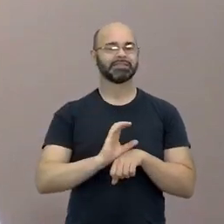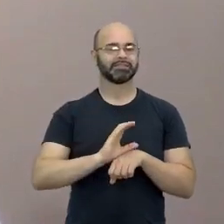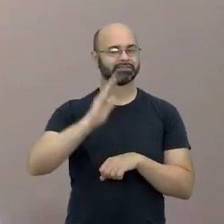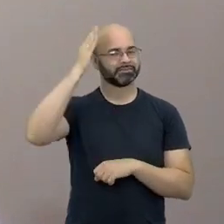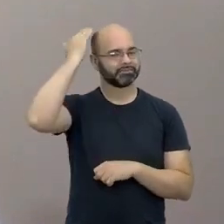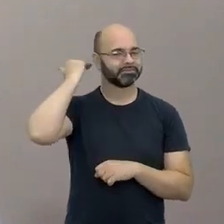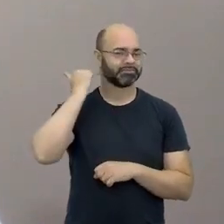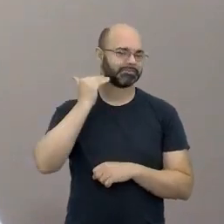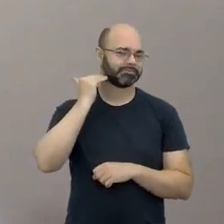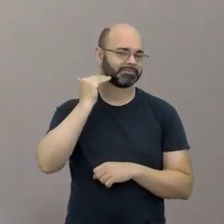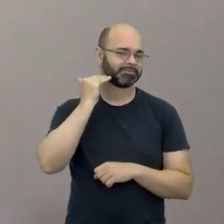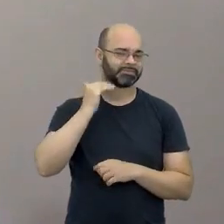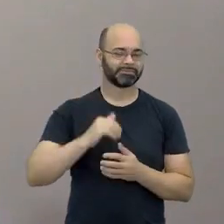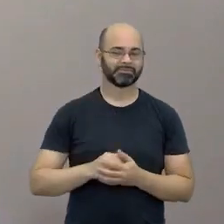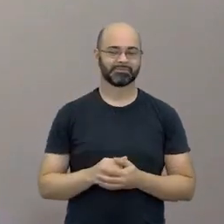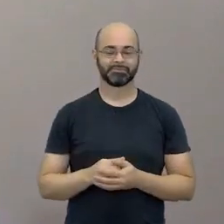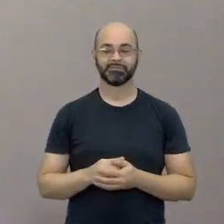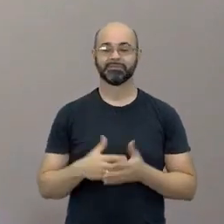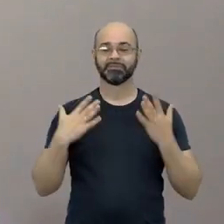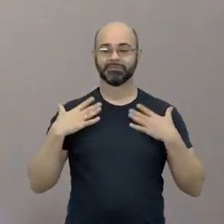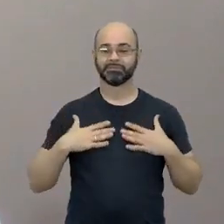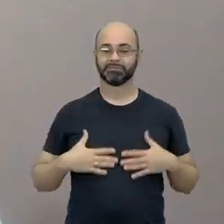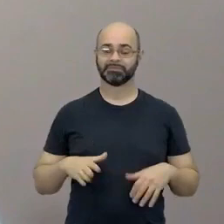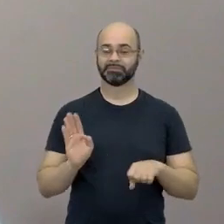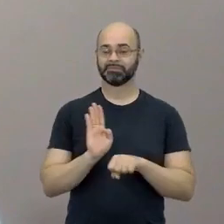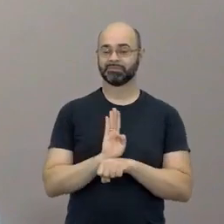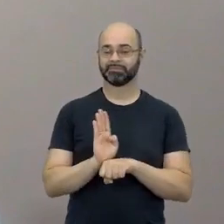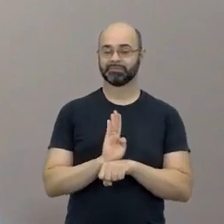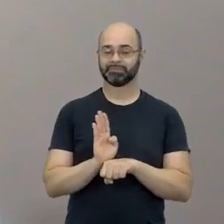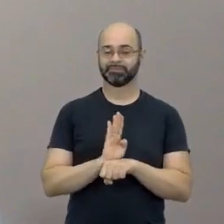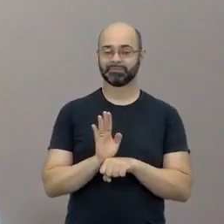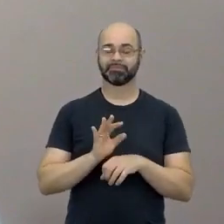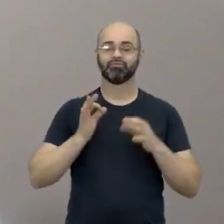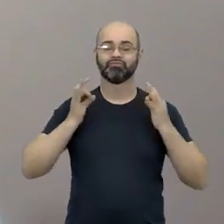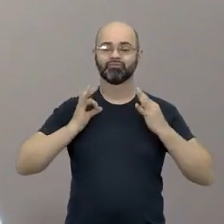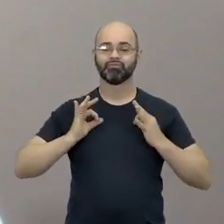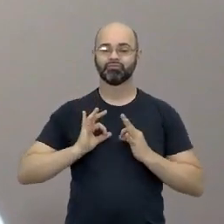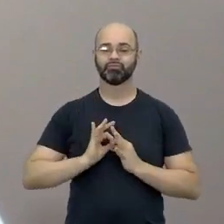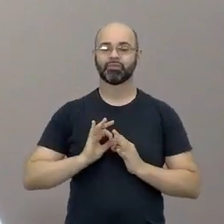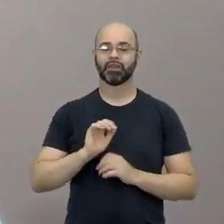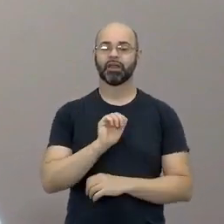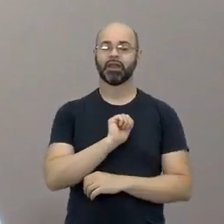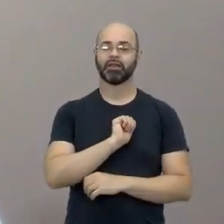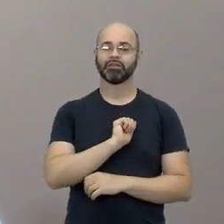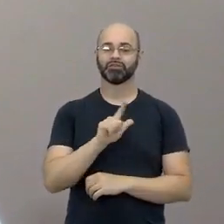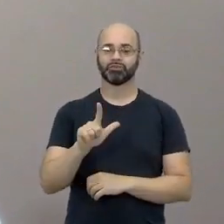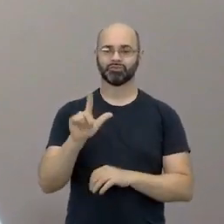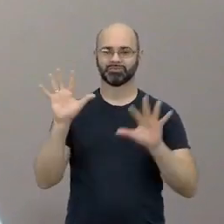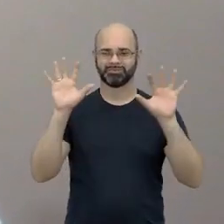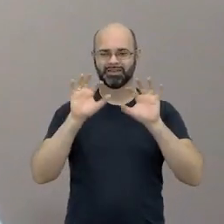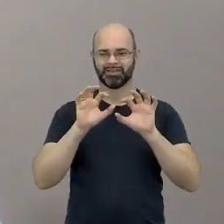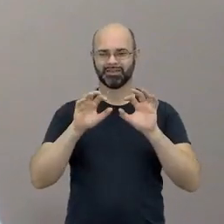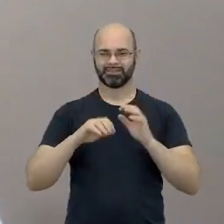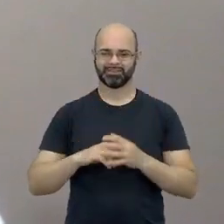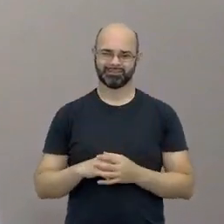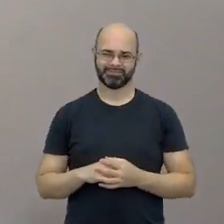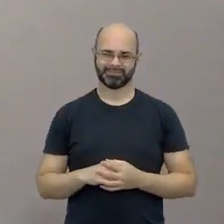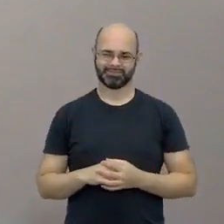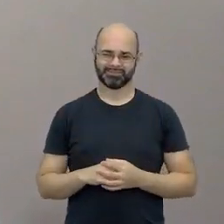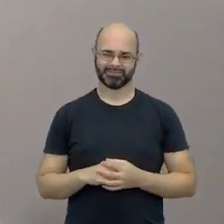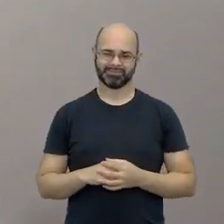queixo, eu estou vestindo uma blusa bege e um colar azul marinho. E vou ter o prazer